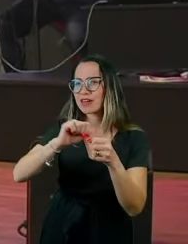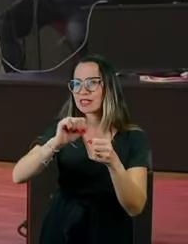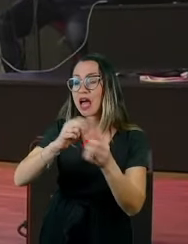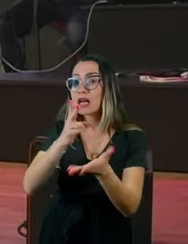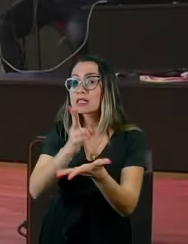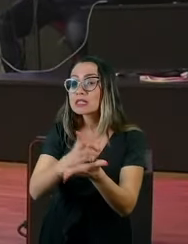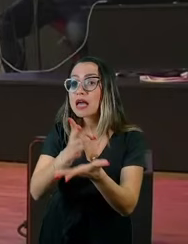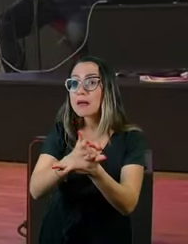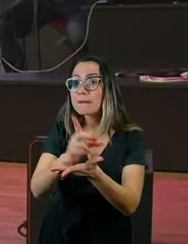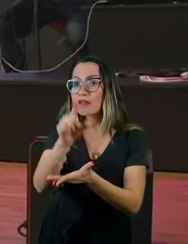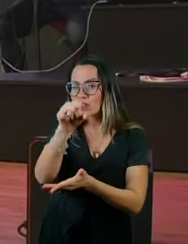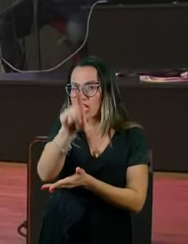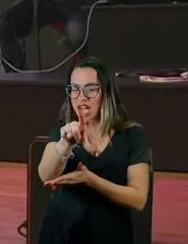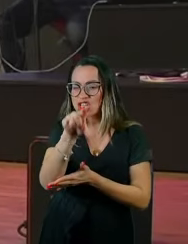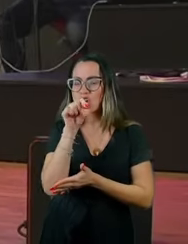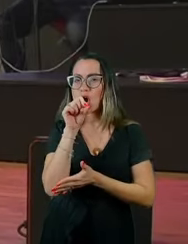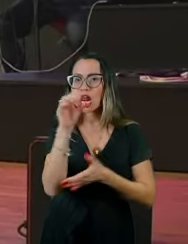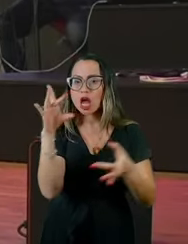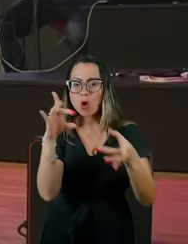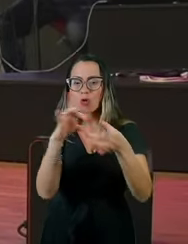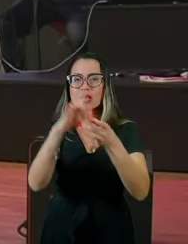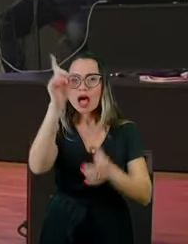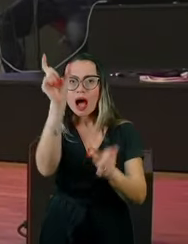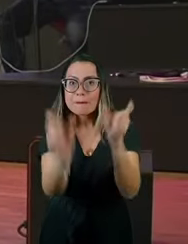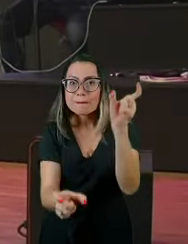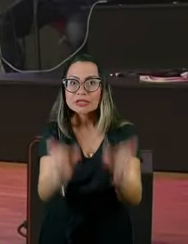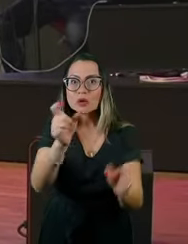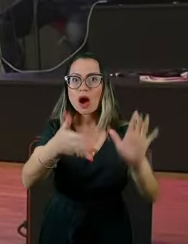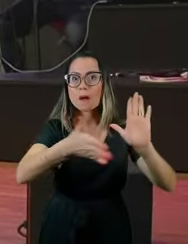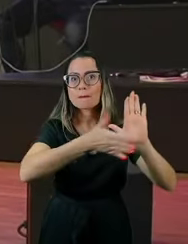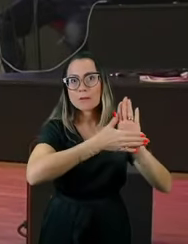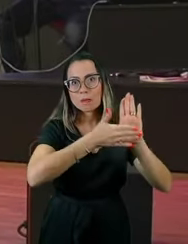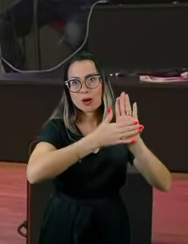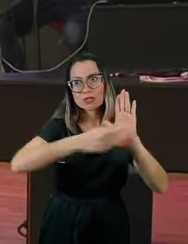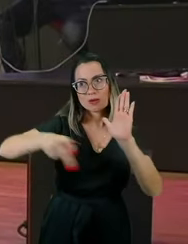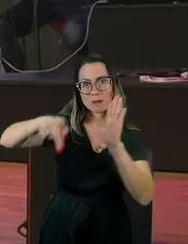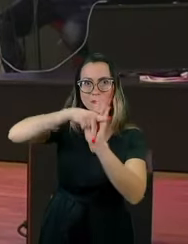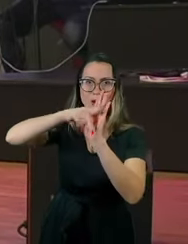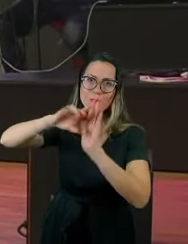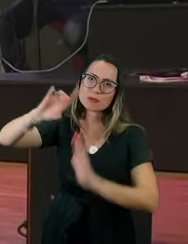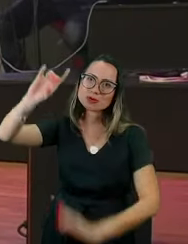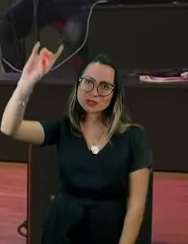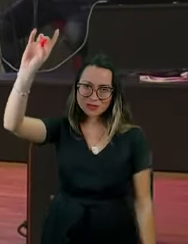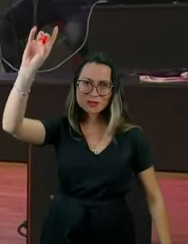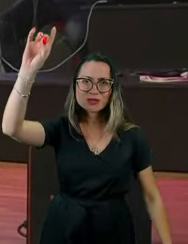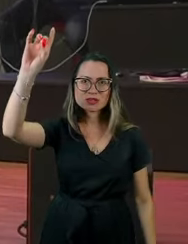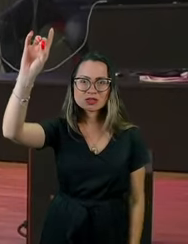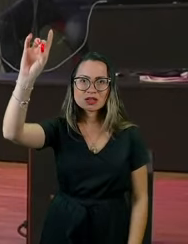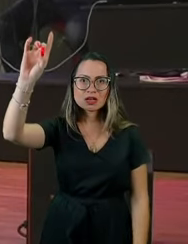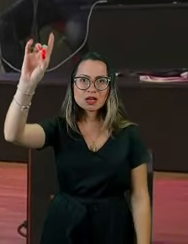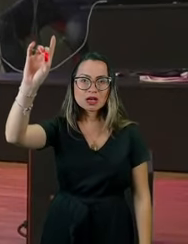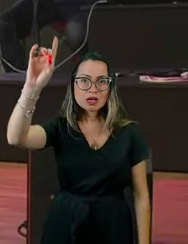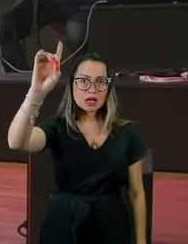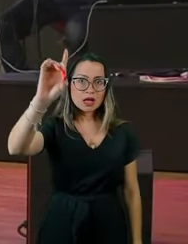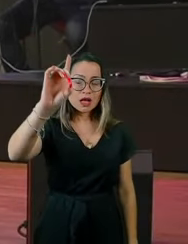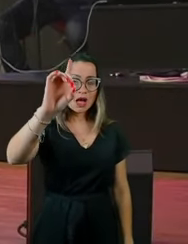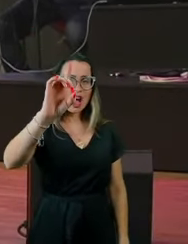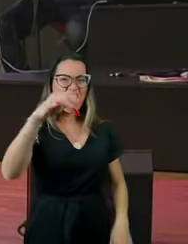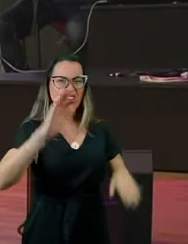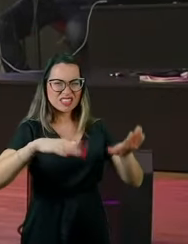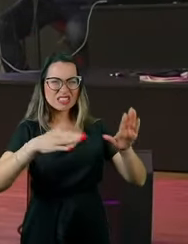se conectar, ter alianças e ter um propósito. Fuja das propostas, propostas